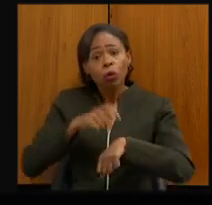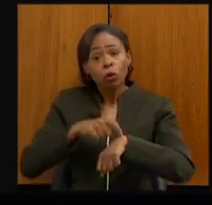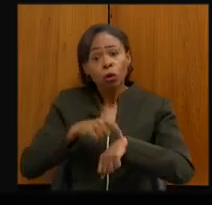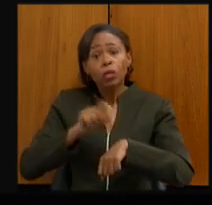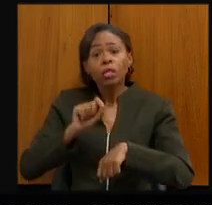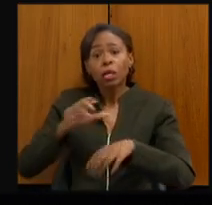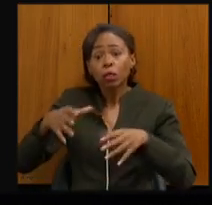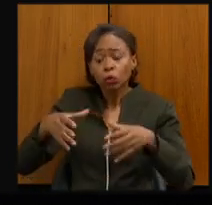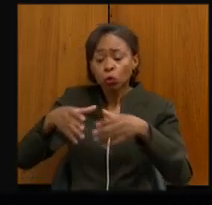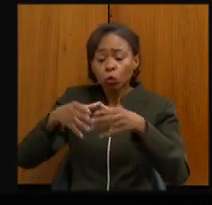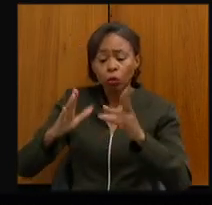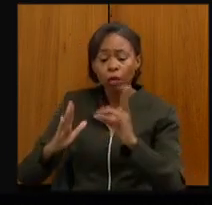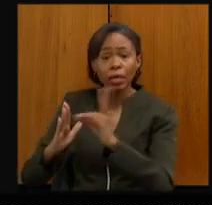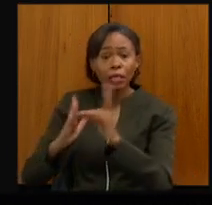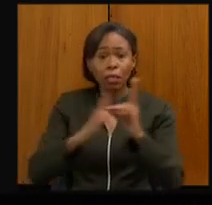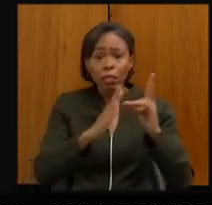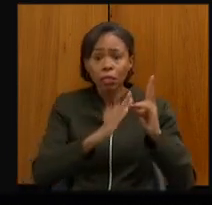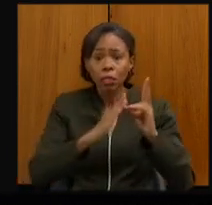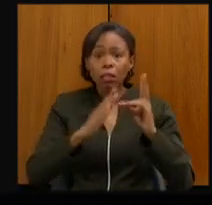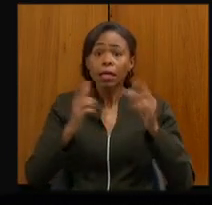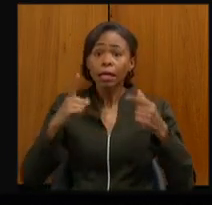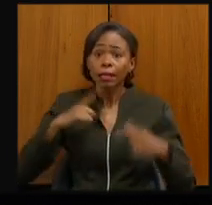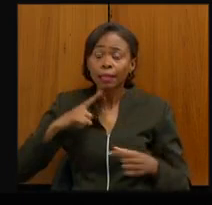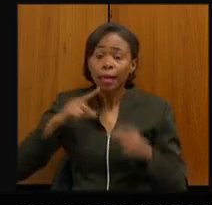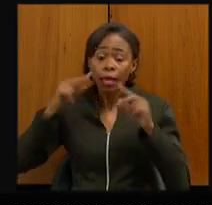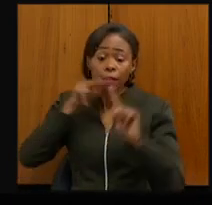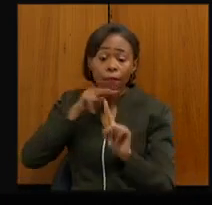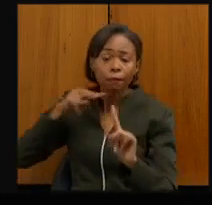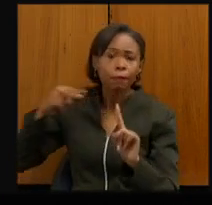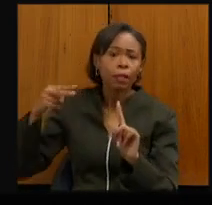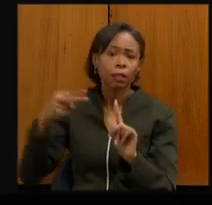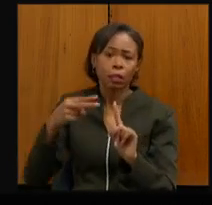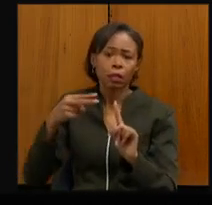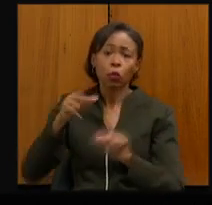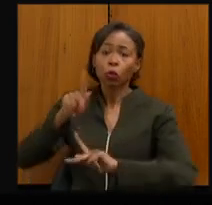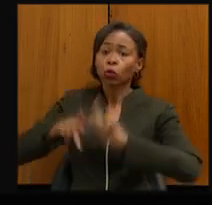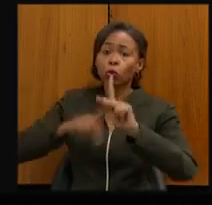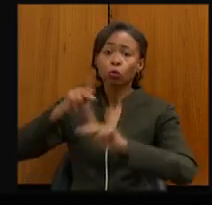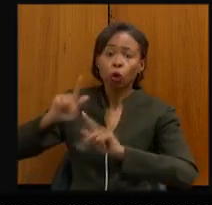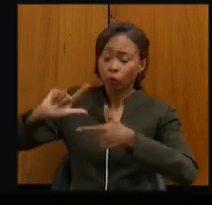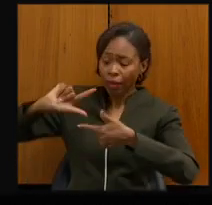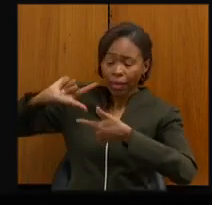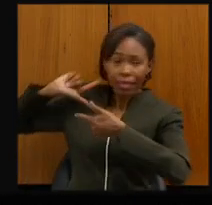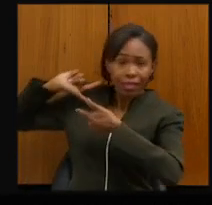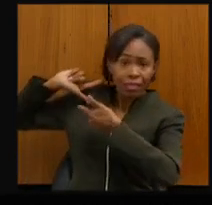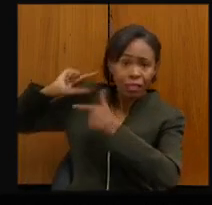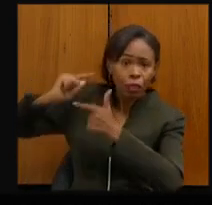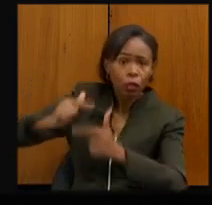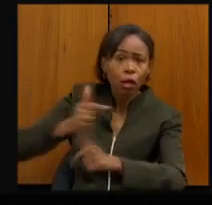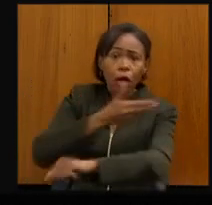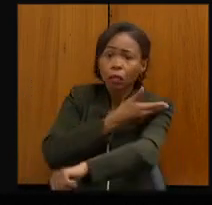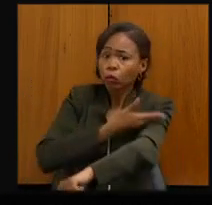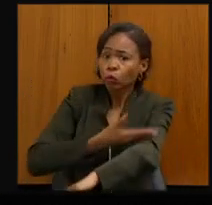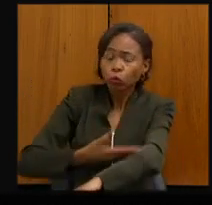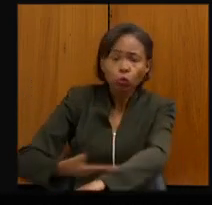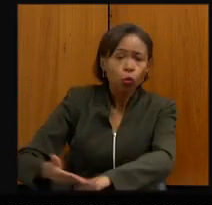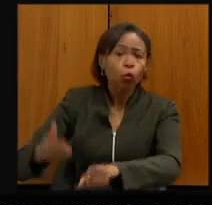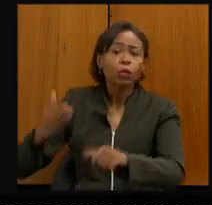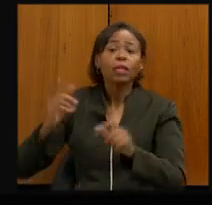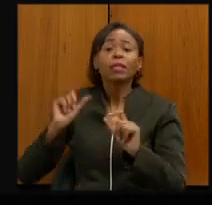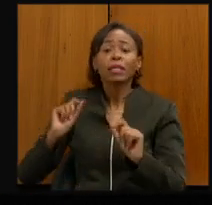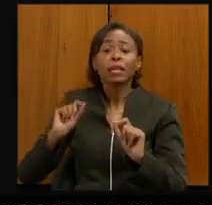nós indígenas têm esse olhar é hora de povos e comunidades tradicionais também esse